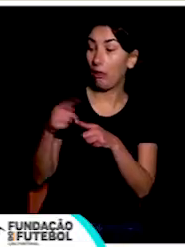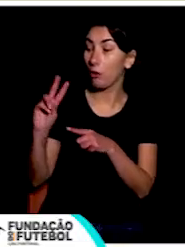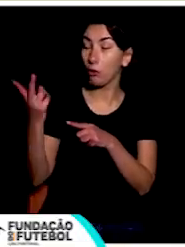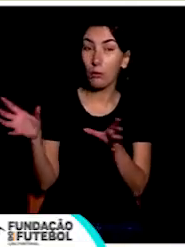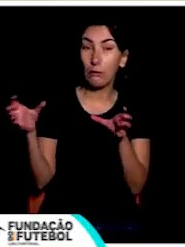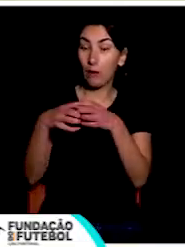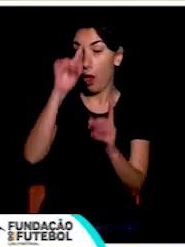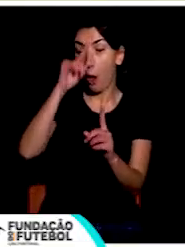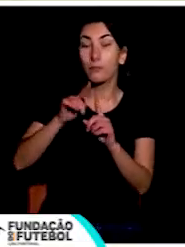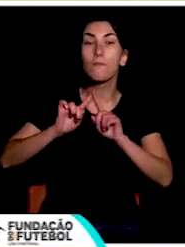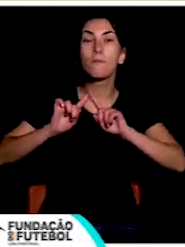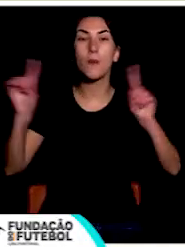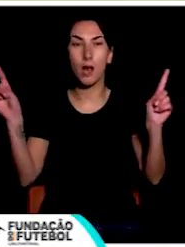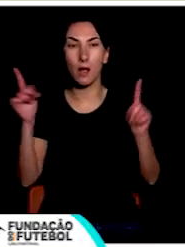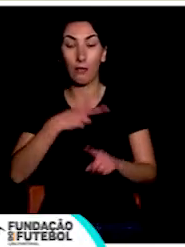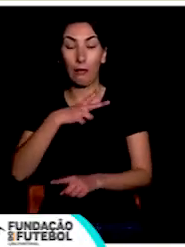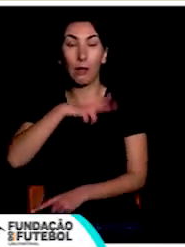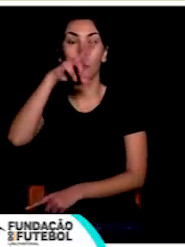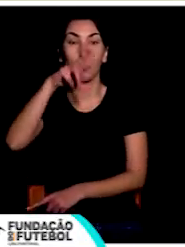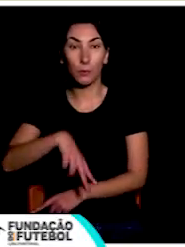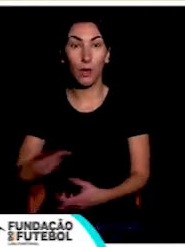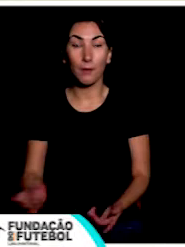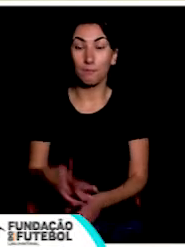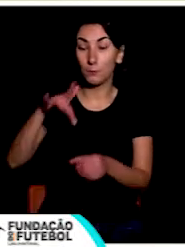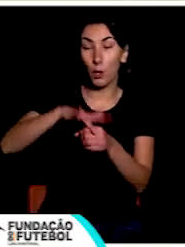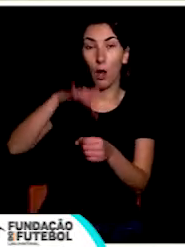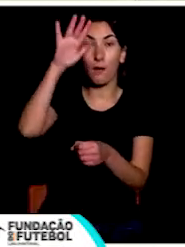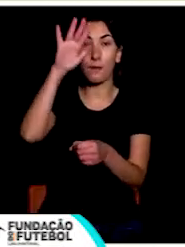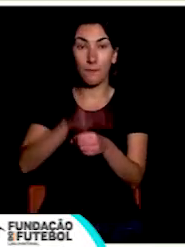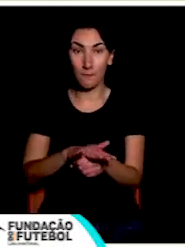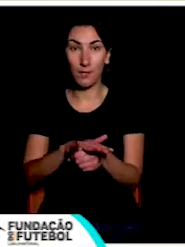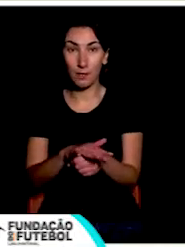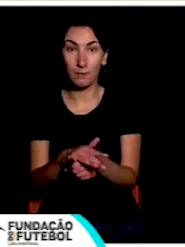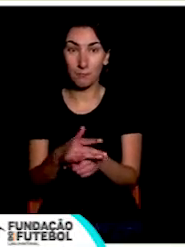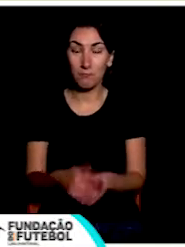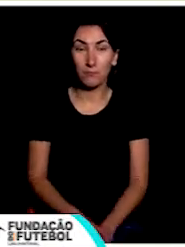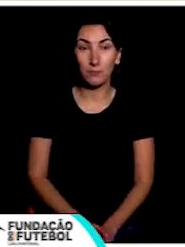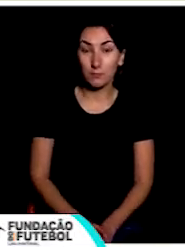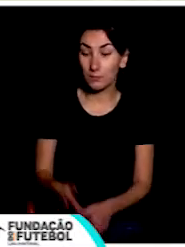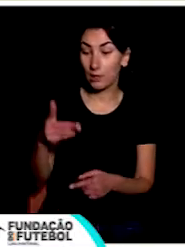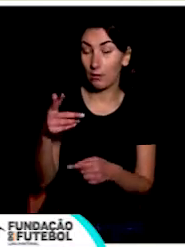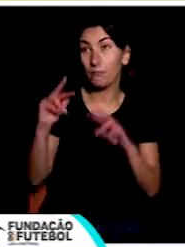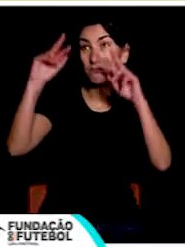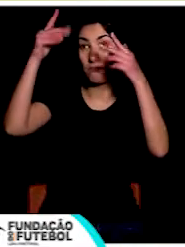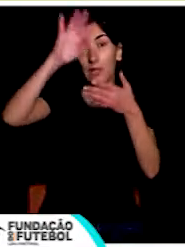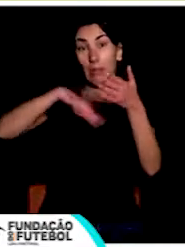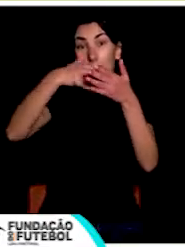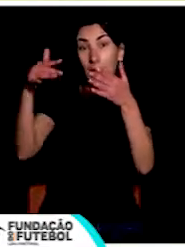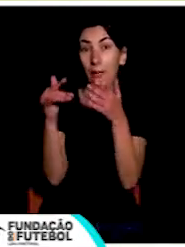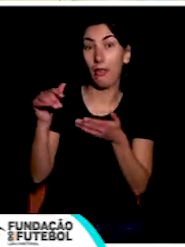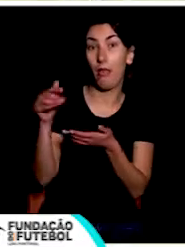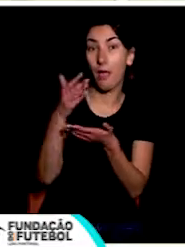Duelo interessante entre duas equipas com objetivos diferentes na Liga Portugal Sabsega. O Cova da Piedade, dentro das expectativas a meio da